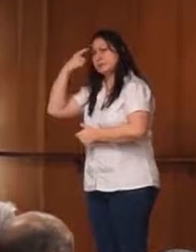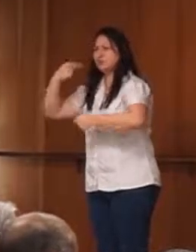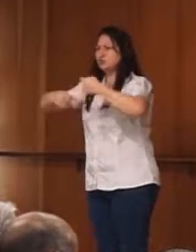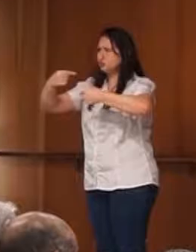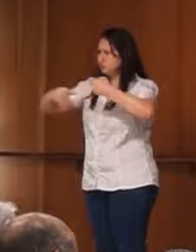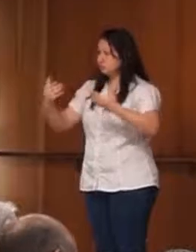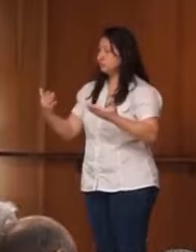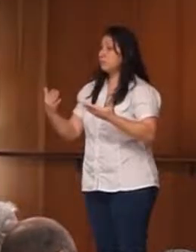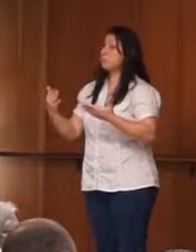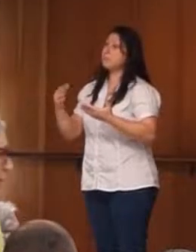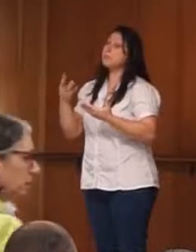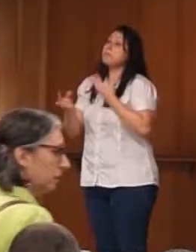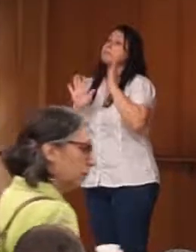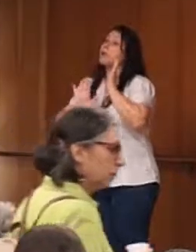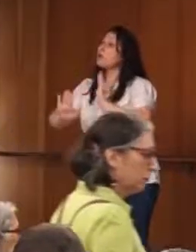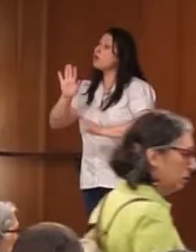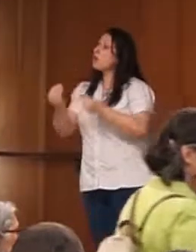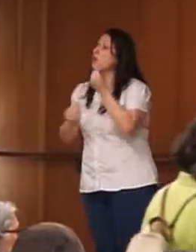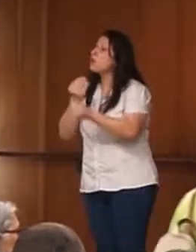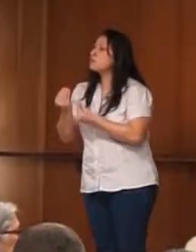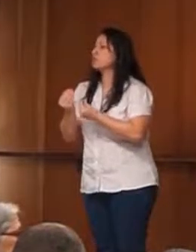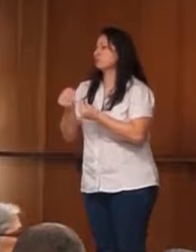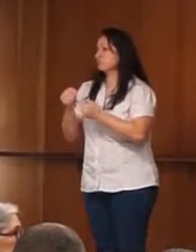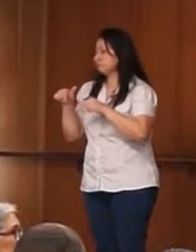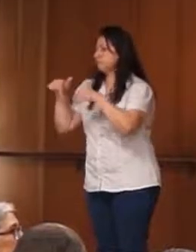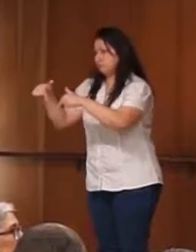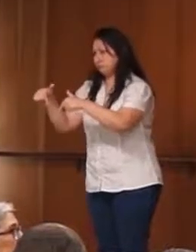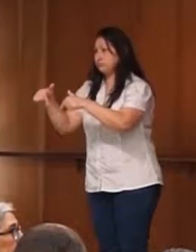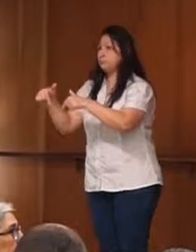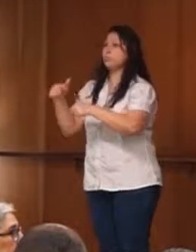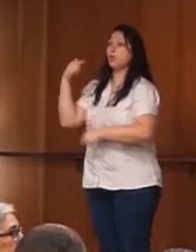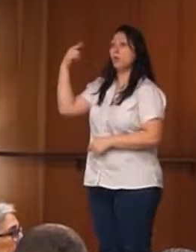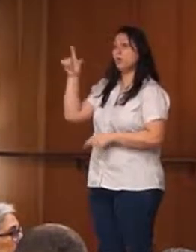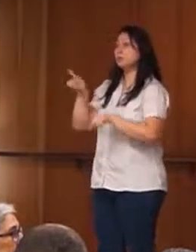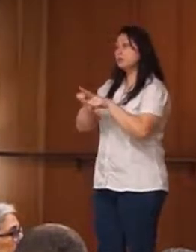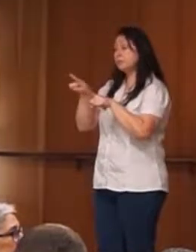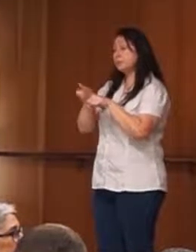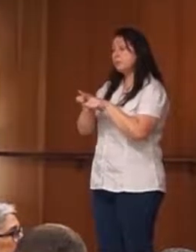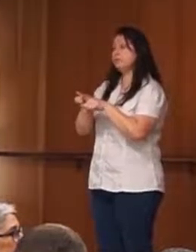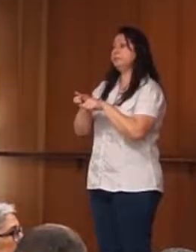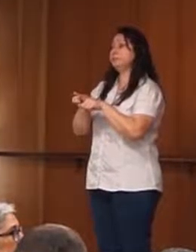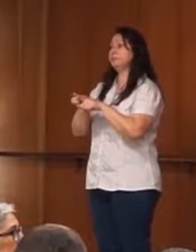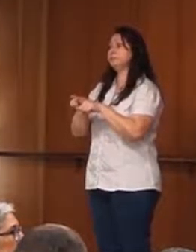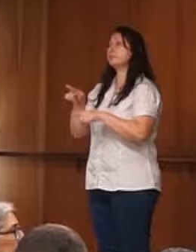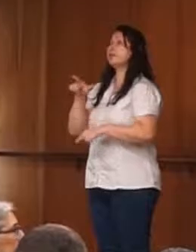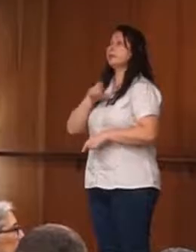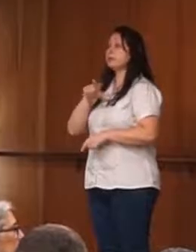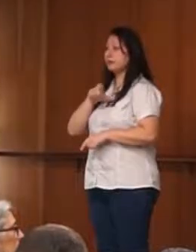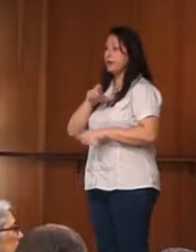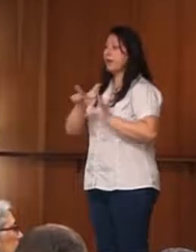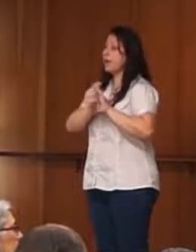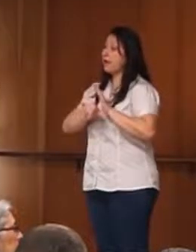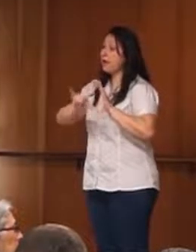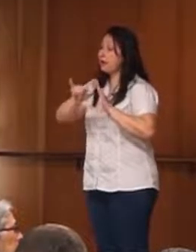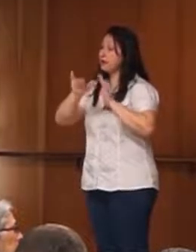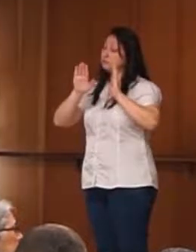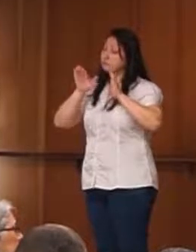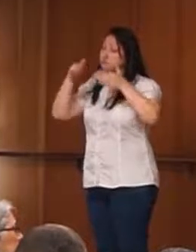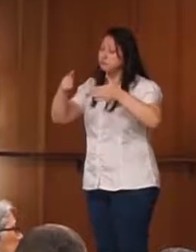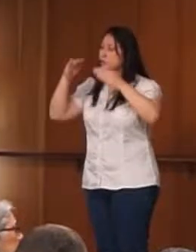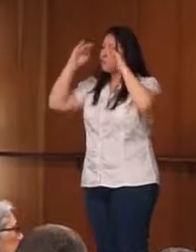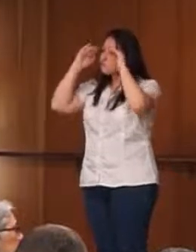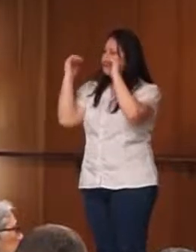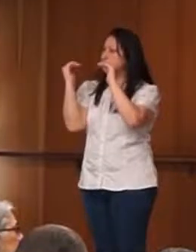o como fazer, né? Um outro aspecto que já foi superado diz respeito à legalidade dessas medidas, quando